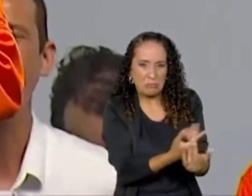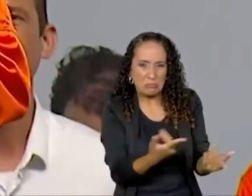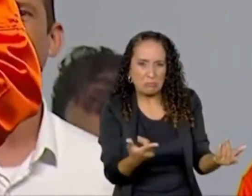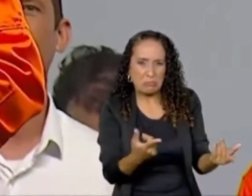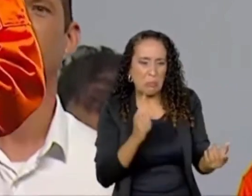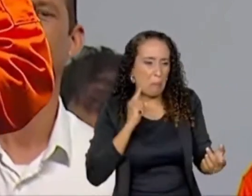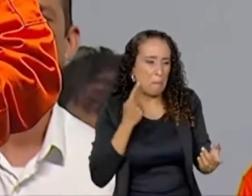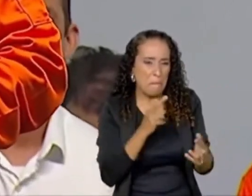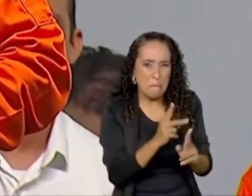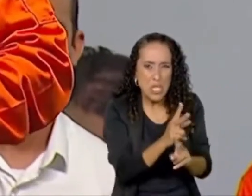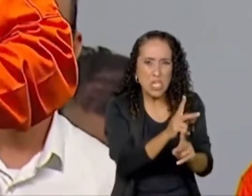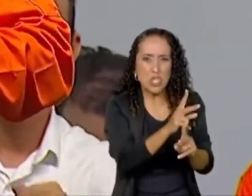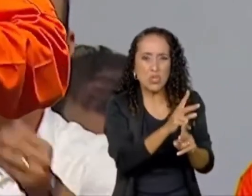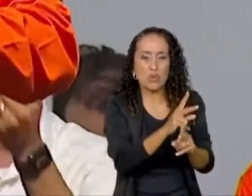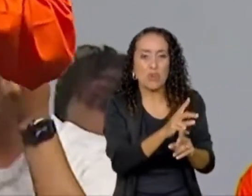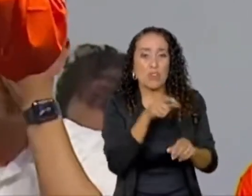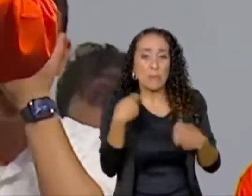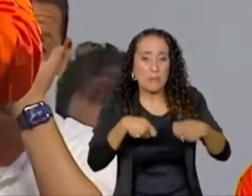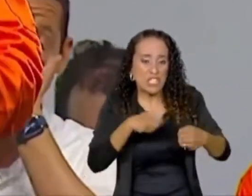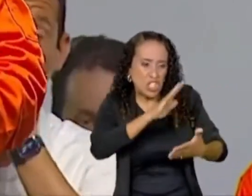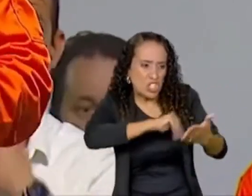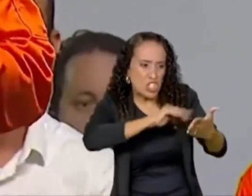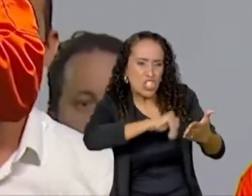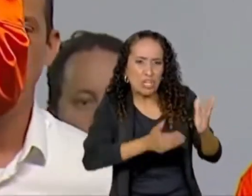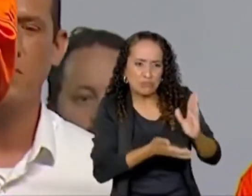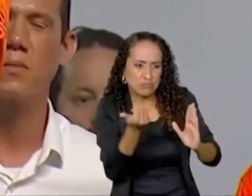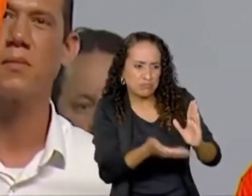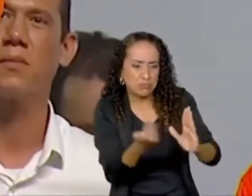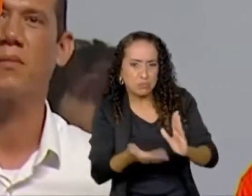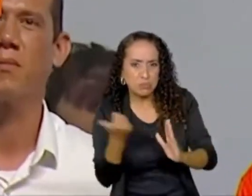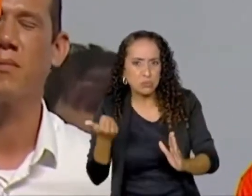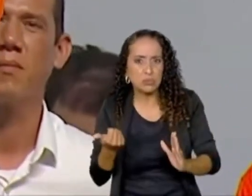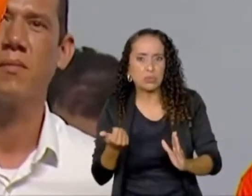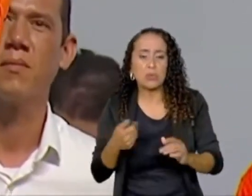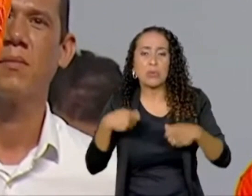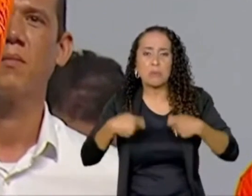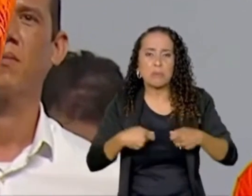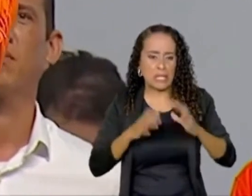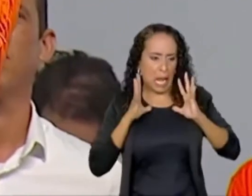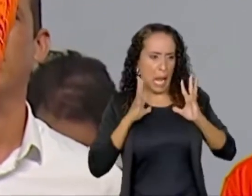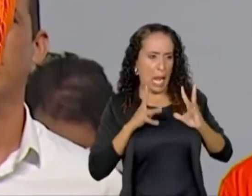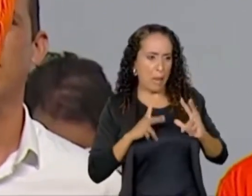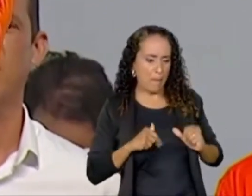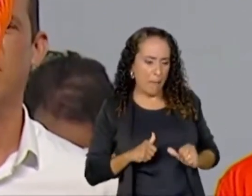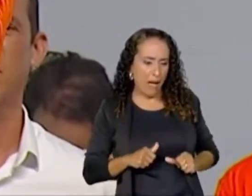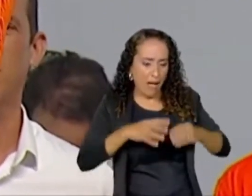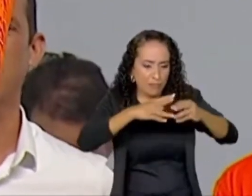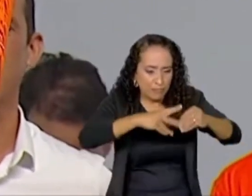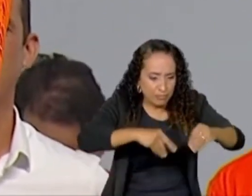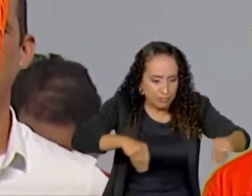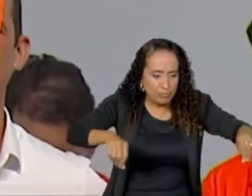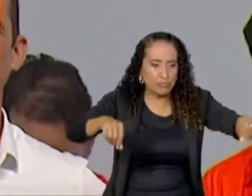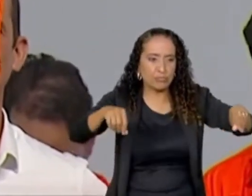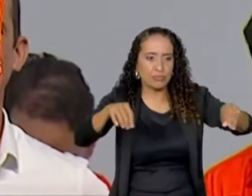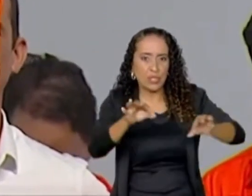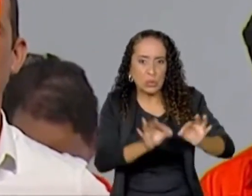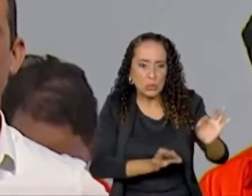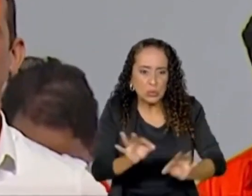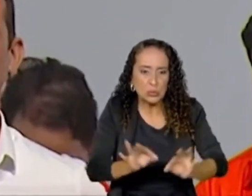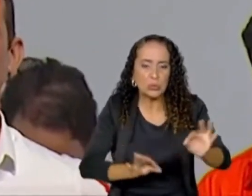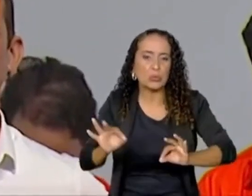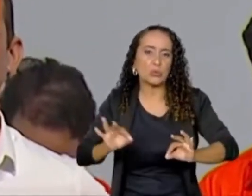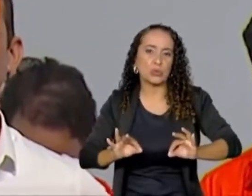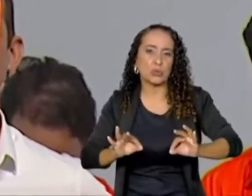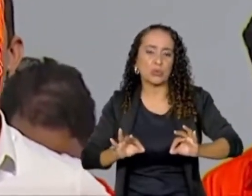cupim, e você precisa retirar tudo aquilo, você precisa fazer o manejo da terra, você tem que arar, né, Zé